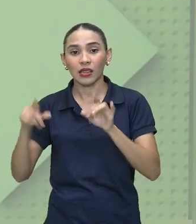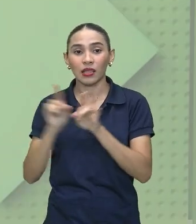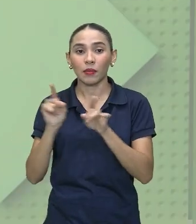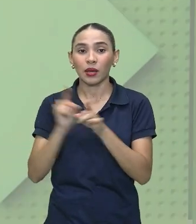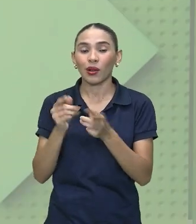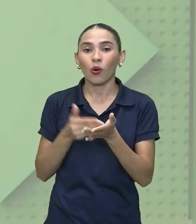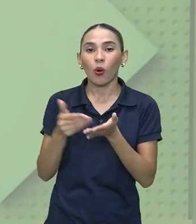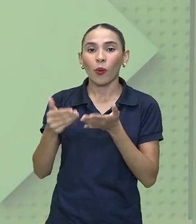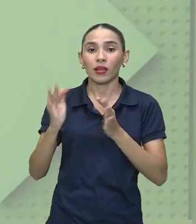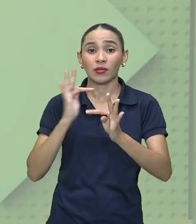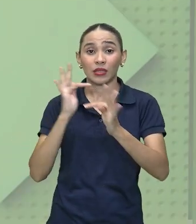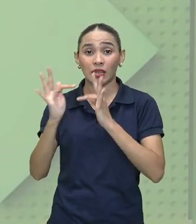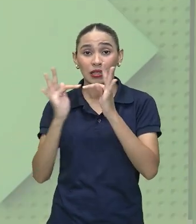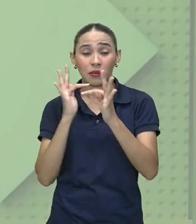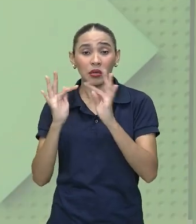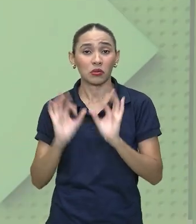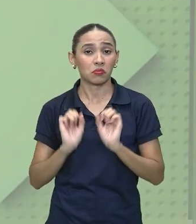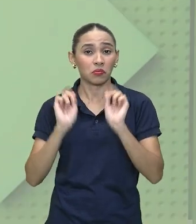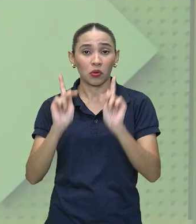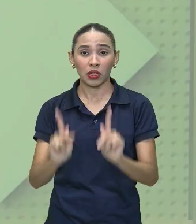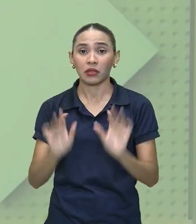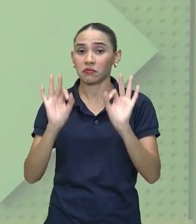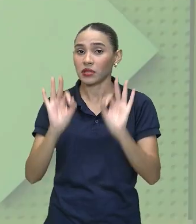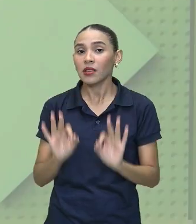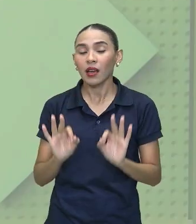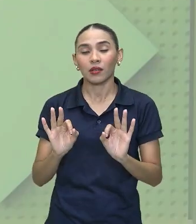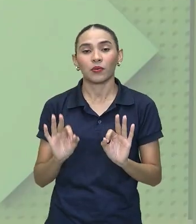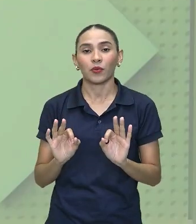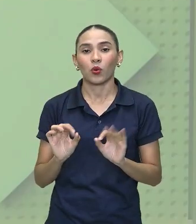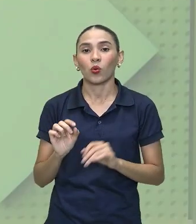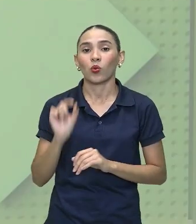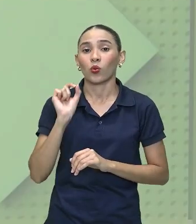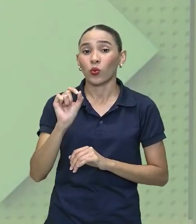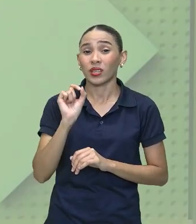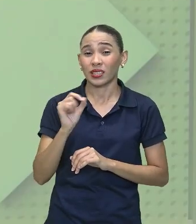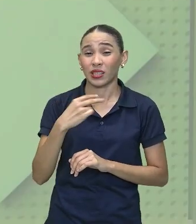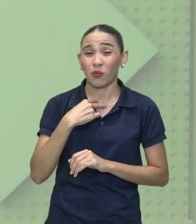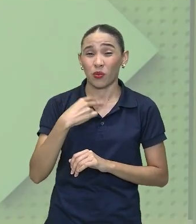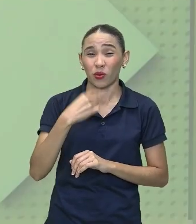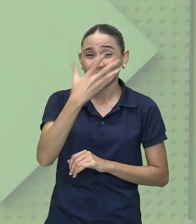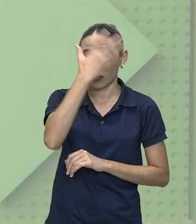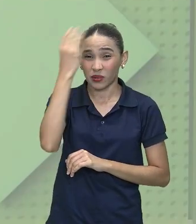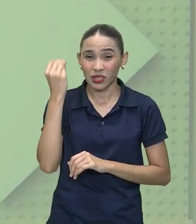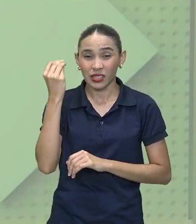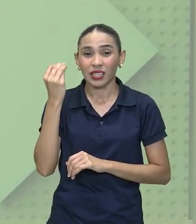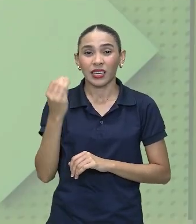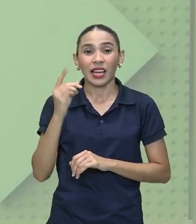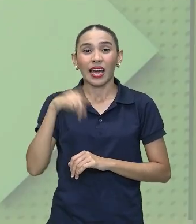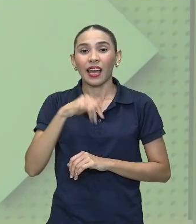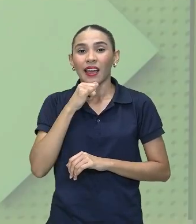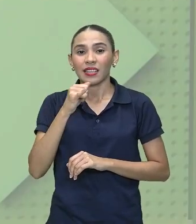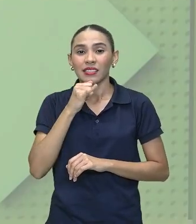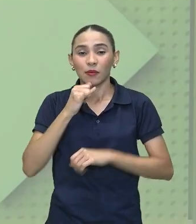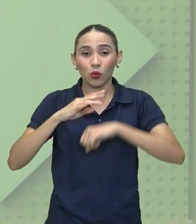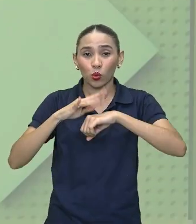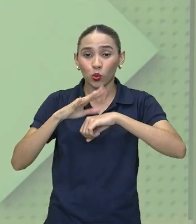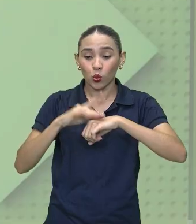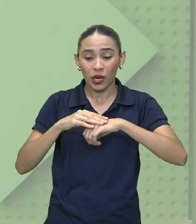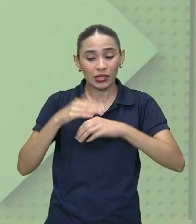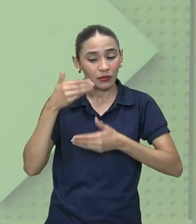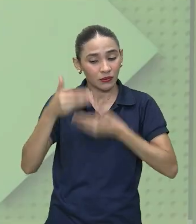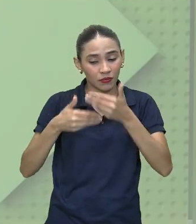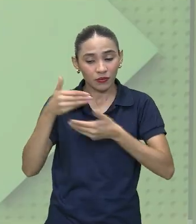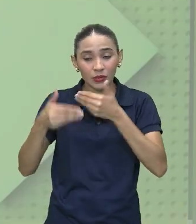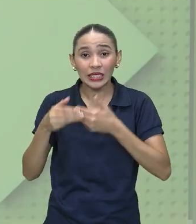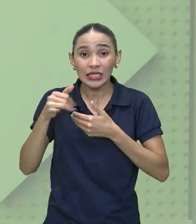começa o tratamento e tudo fica certo, tudo fica tranquilo. O que não pode é deixar com que a doença evolua sem ter